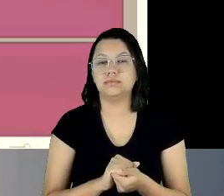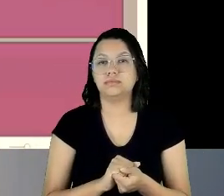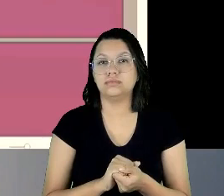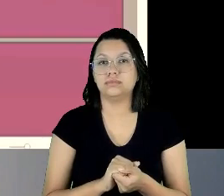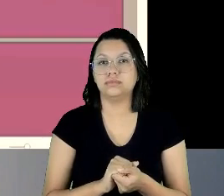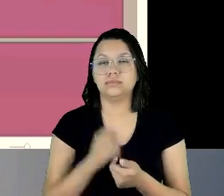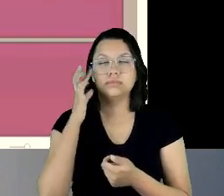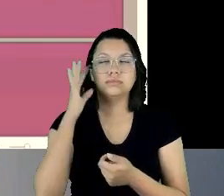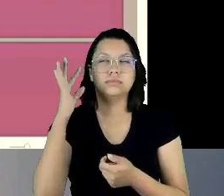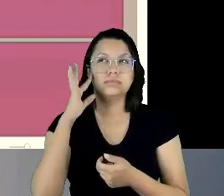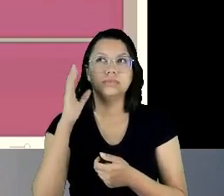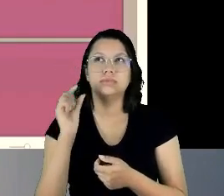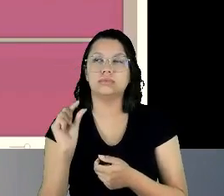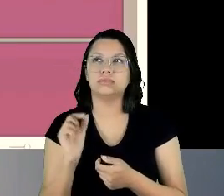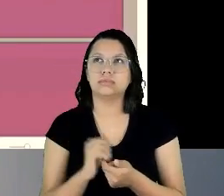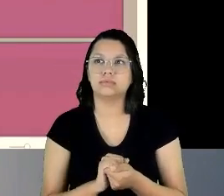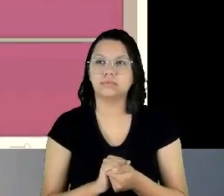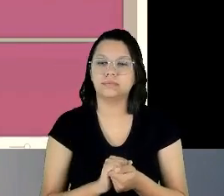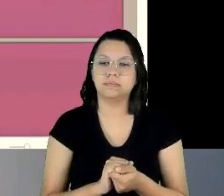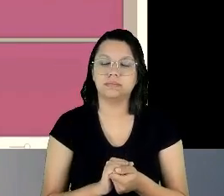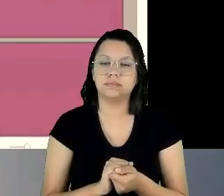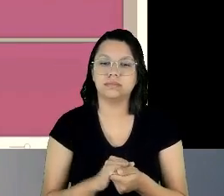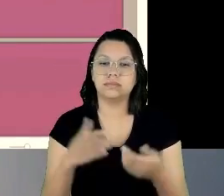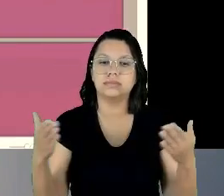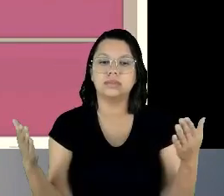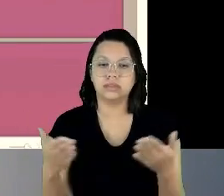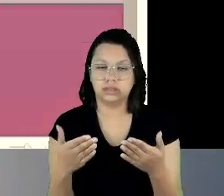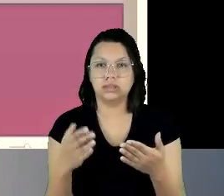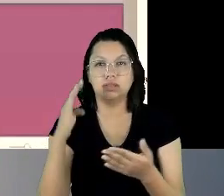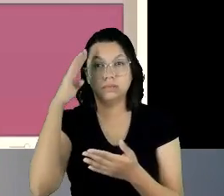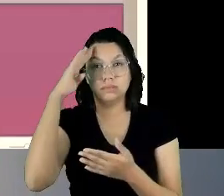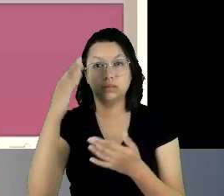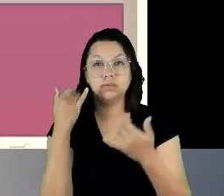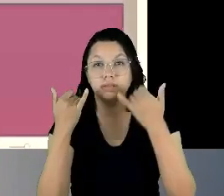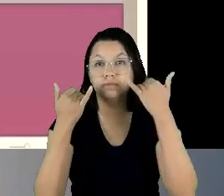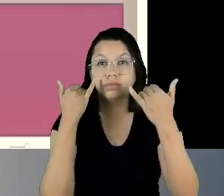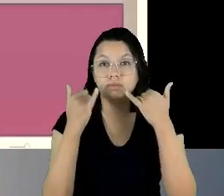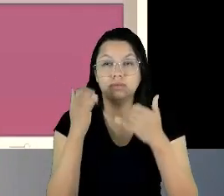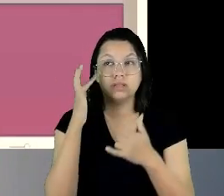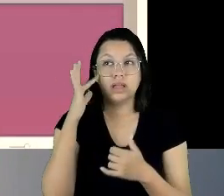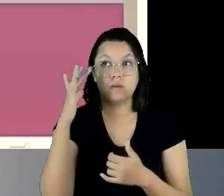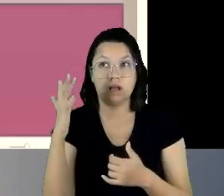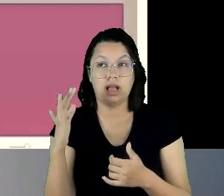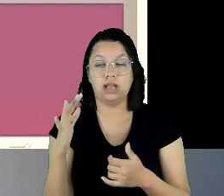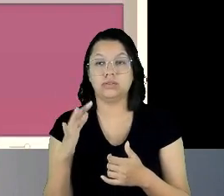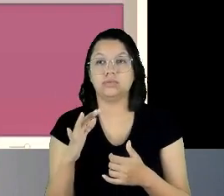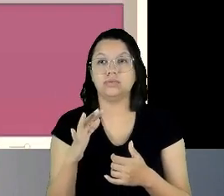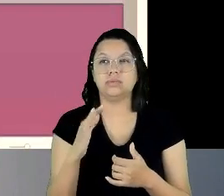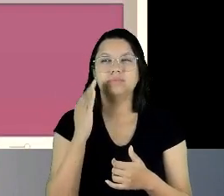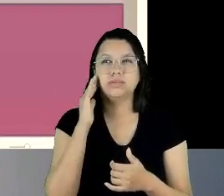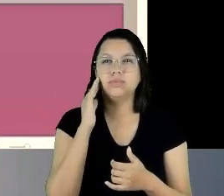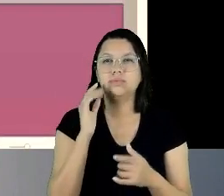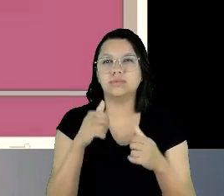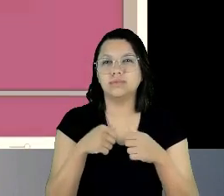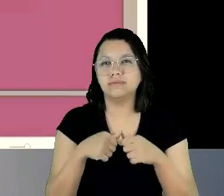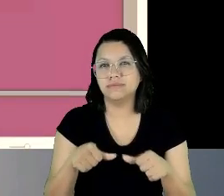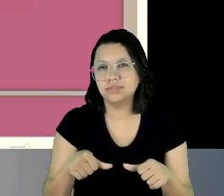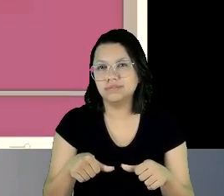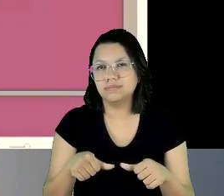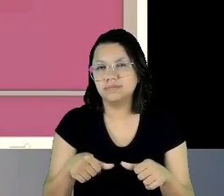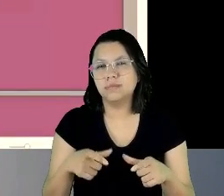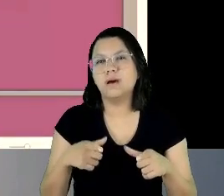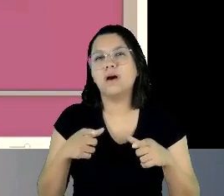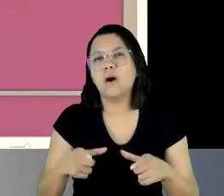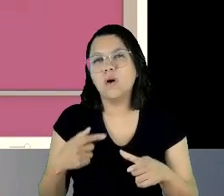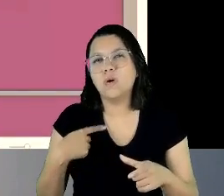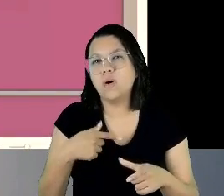E pensando um pouco nesses principais dados, acho que uma reflexão que fica para onde estamos, né?